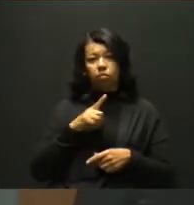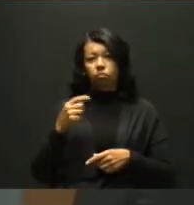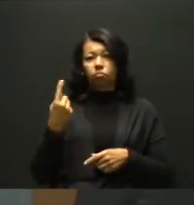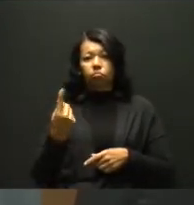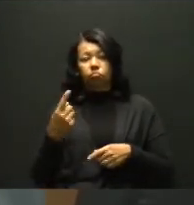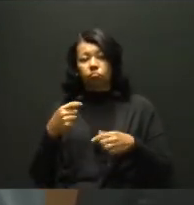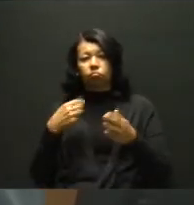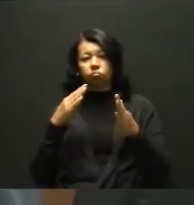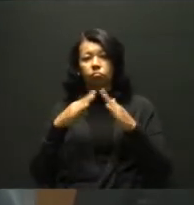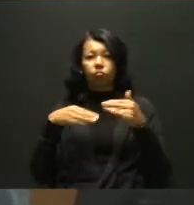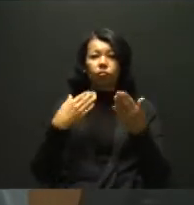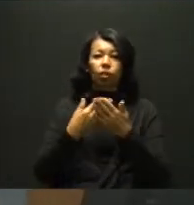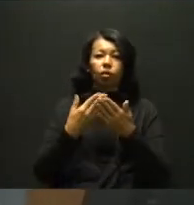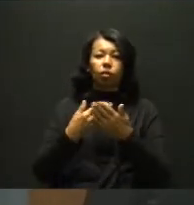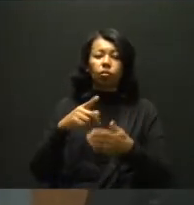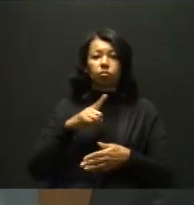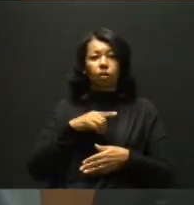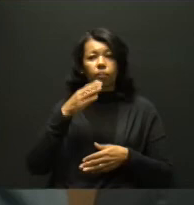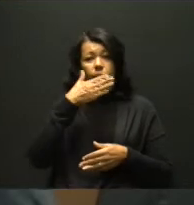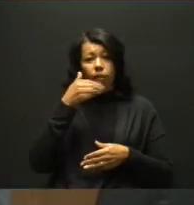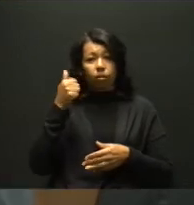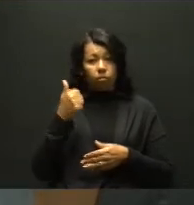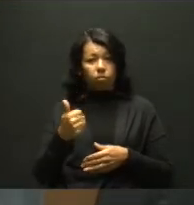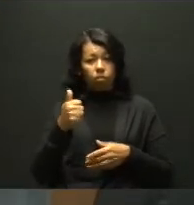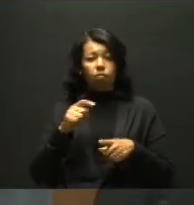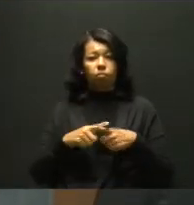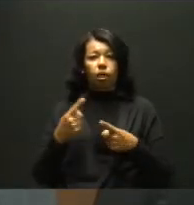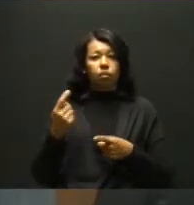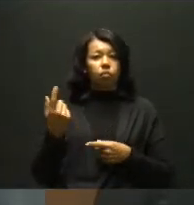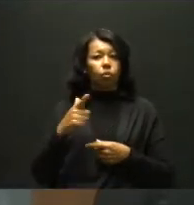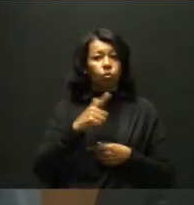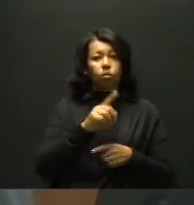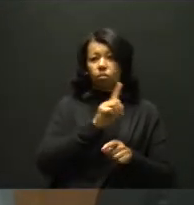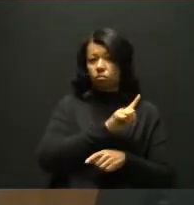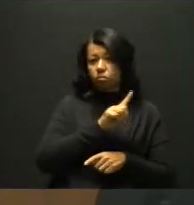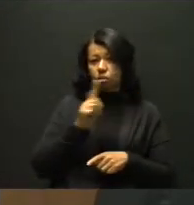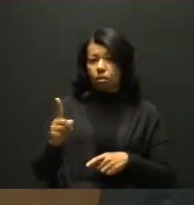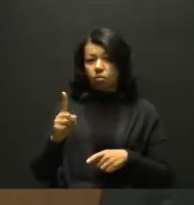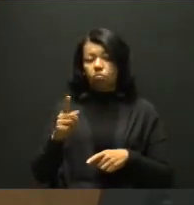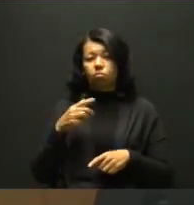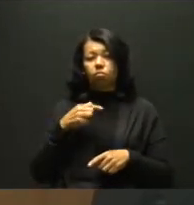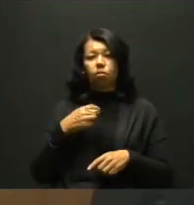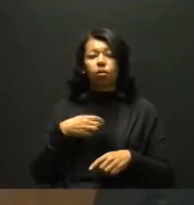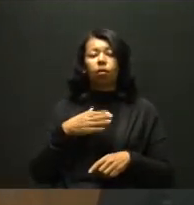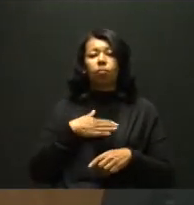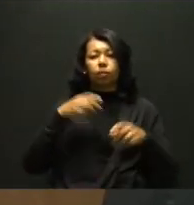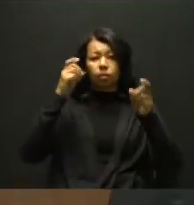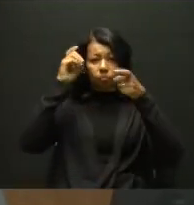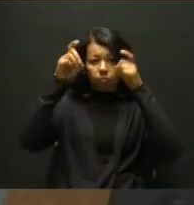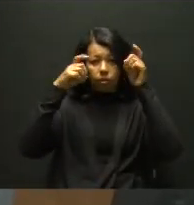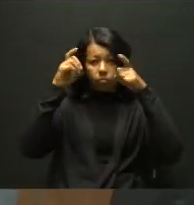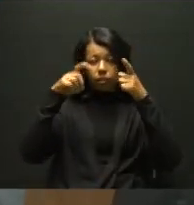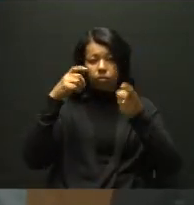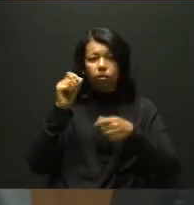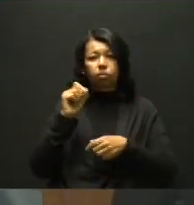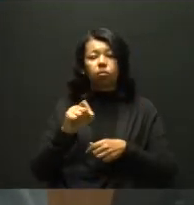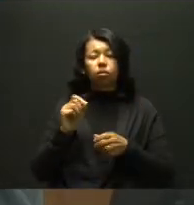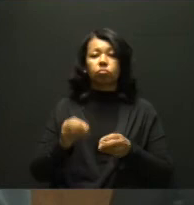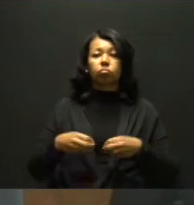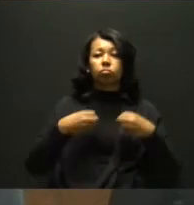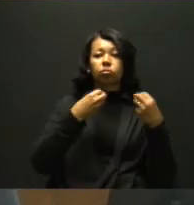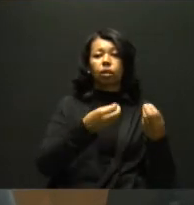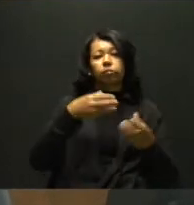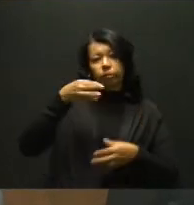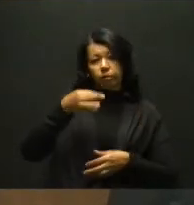disso tem havido uma melhora mas tem unidades que nao ea minha preocupação é que essas meninas estão sendo fornecidas